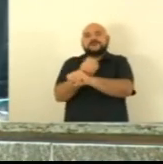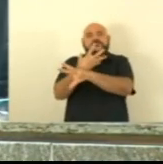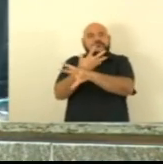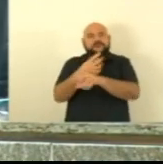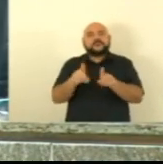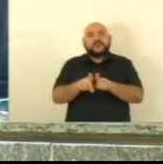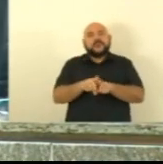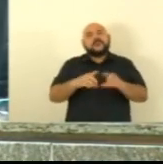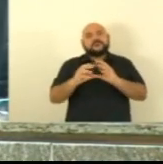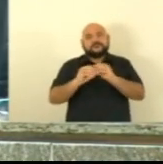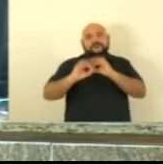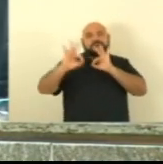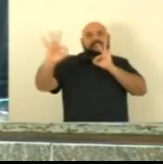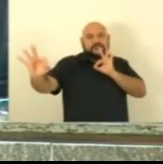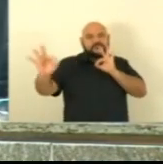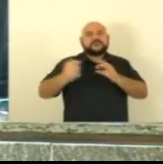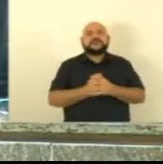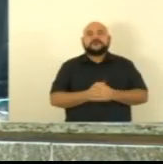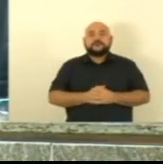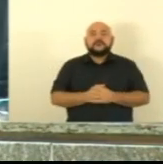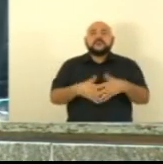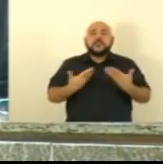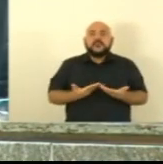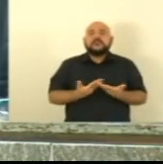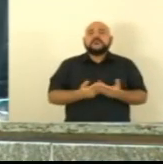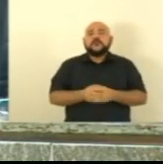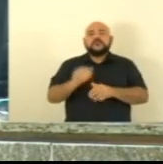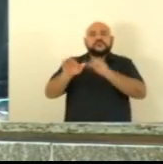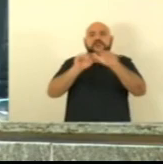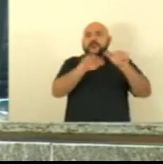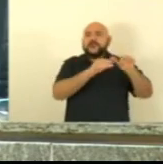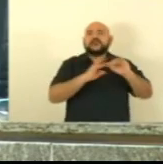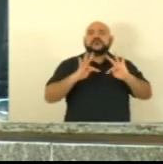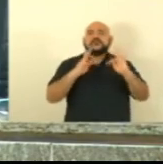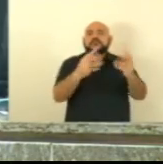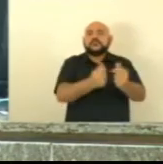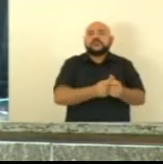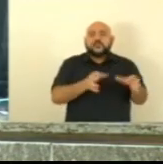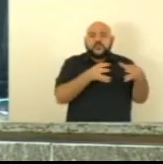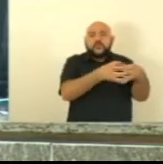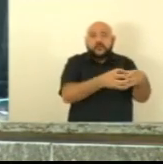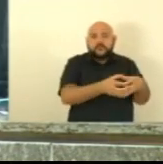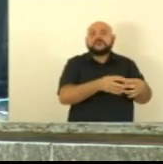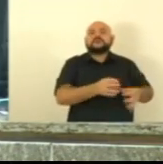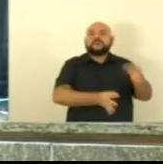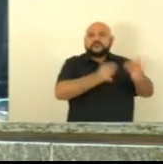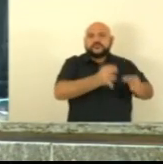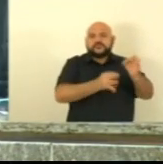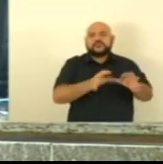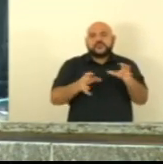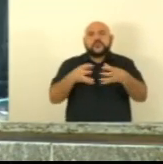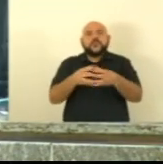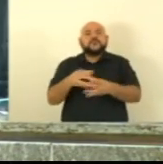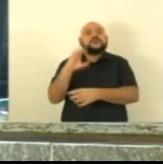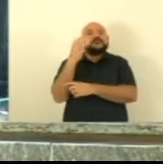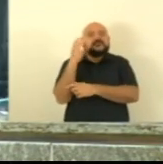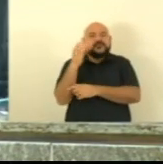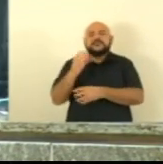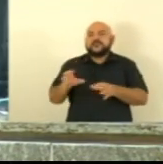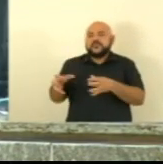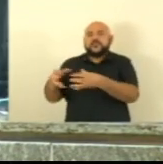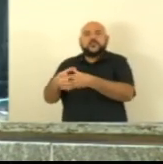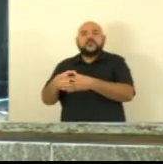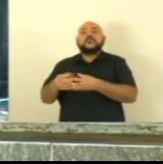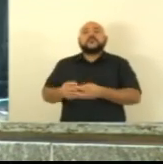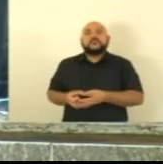dia 26/4/2023. Convoco as comissões em conjunto de Justiça, de Ciência, Tecnologia e de Segurança, de Saúde, de Educação